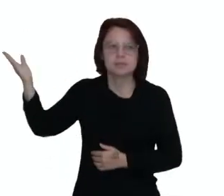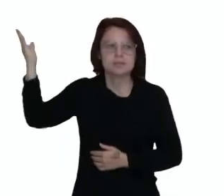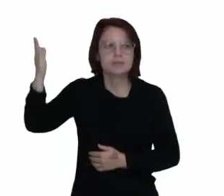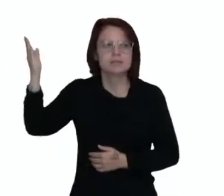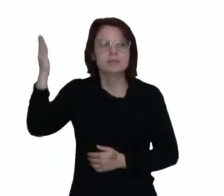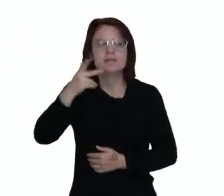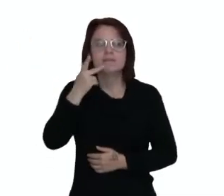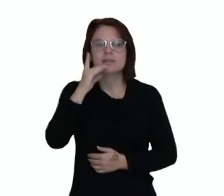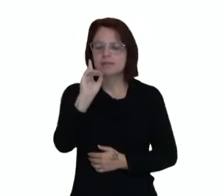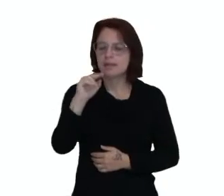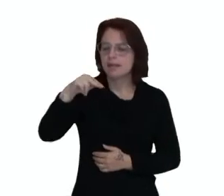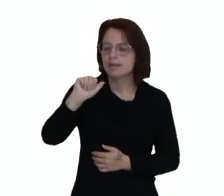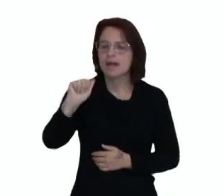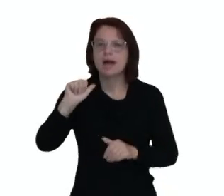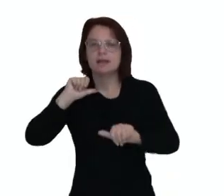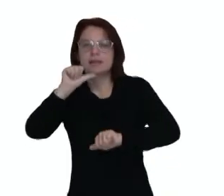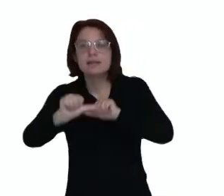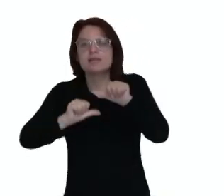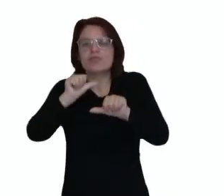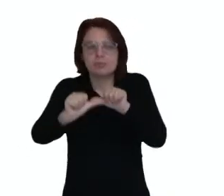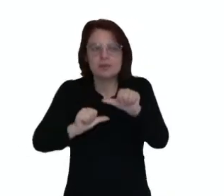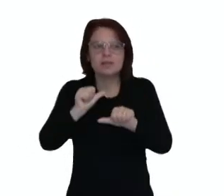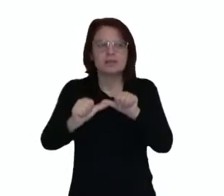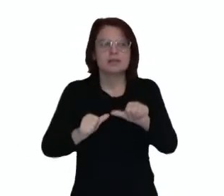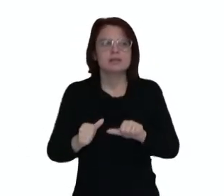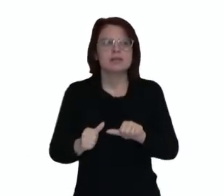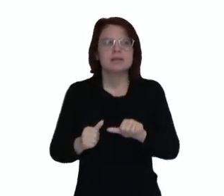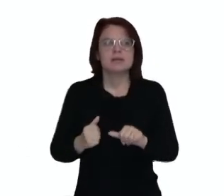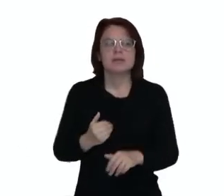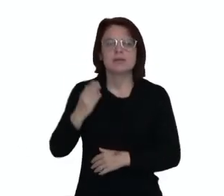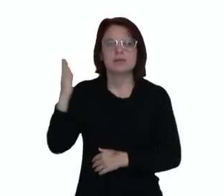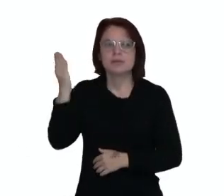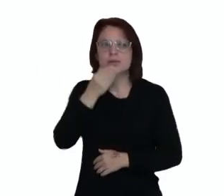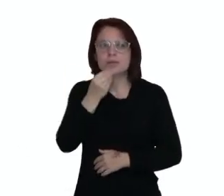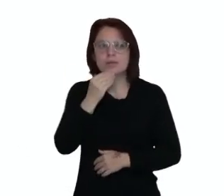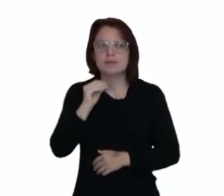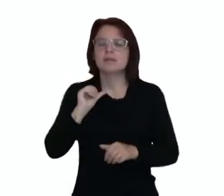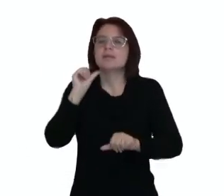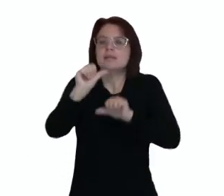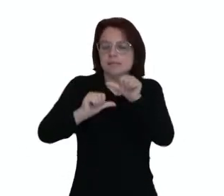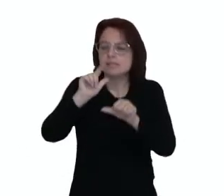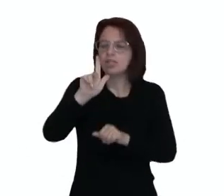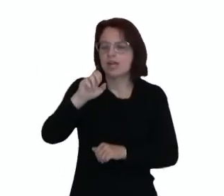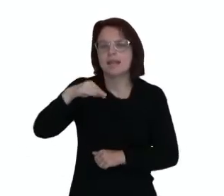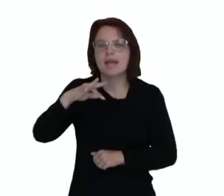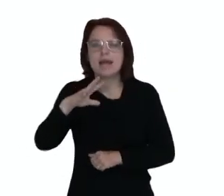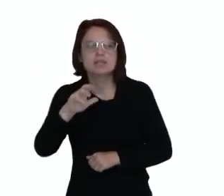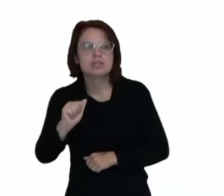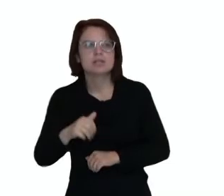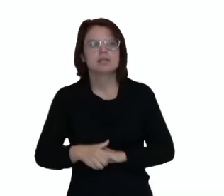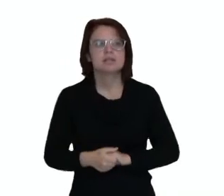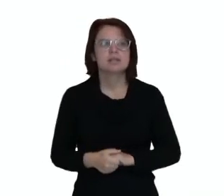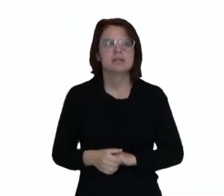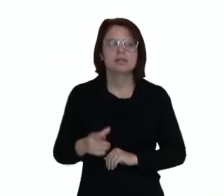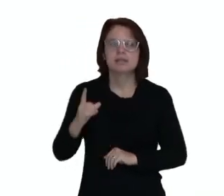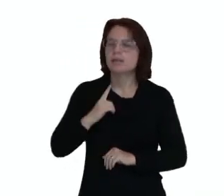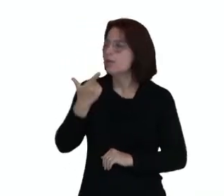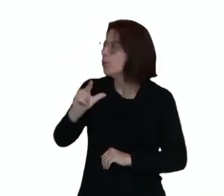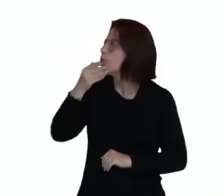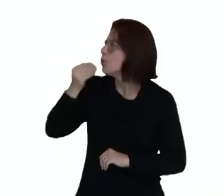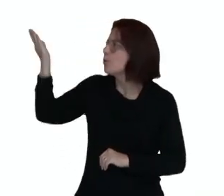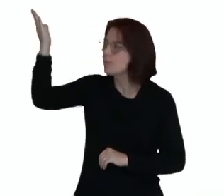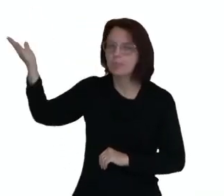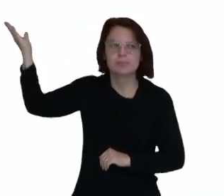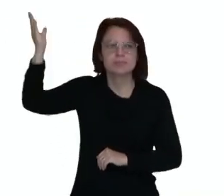DNA transformante. McClinton sobre a transposição genética. Nós temos Watson, Crick, né,